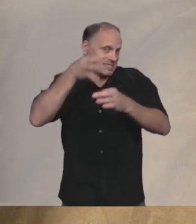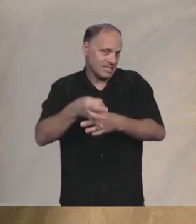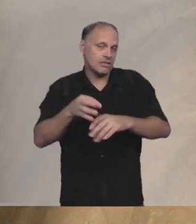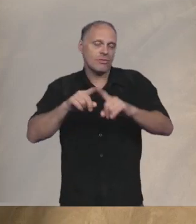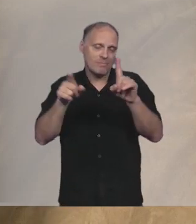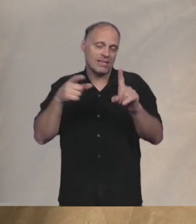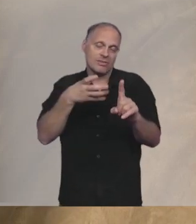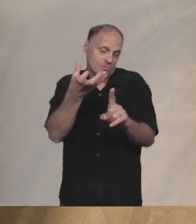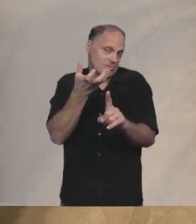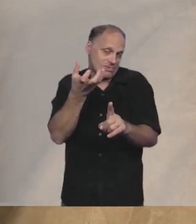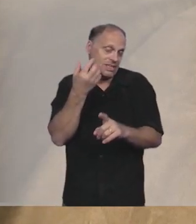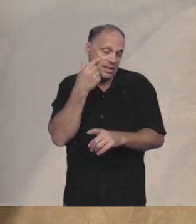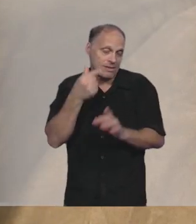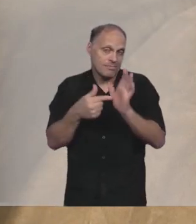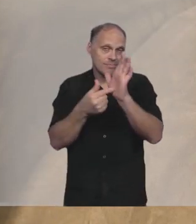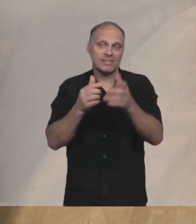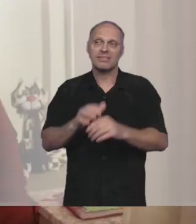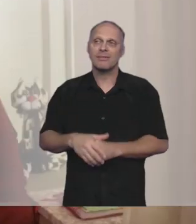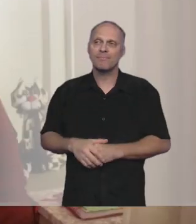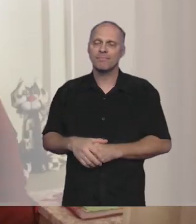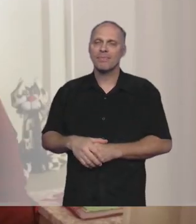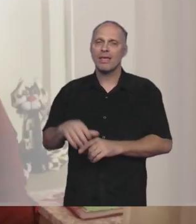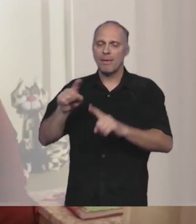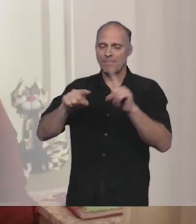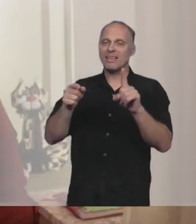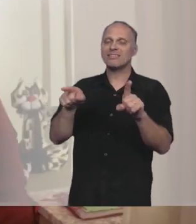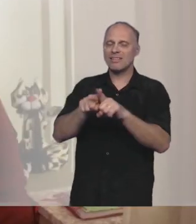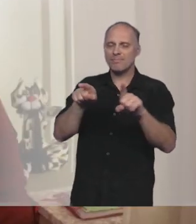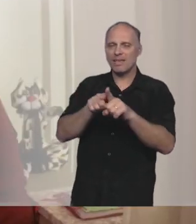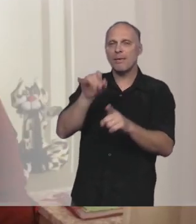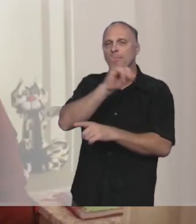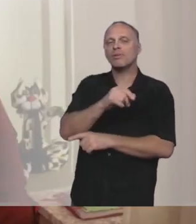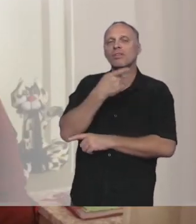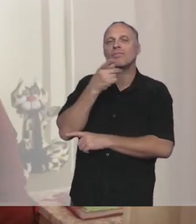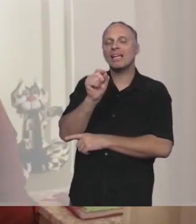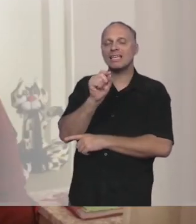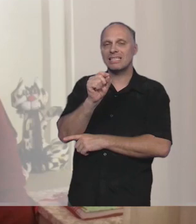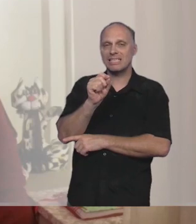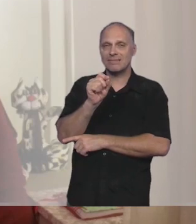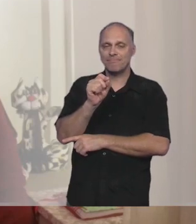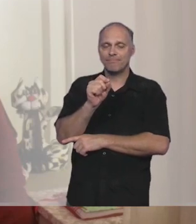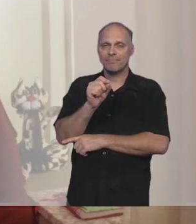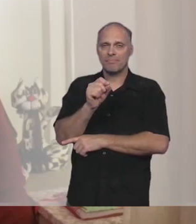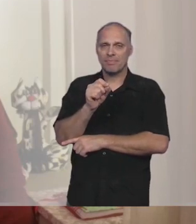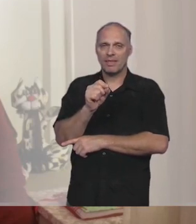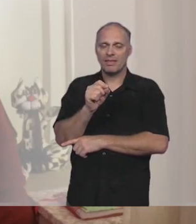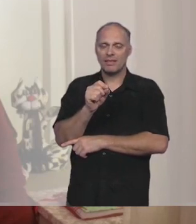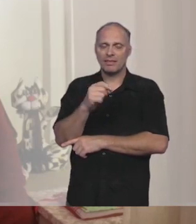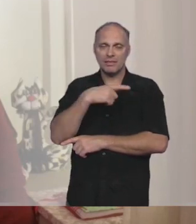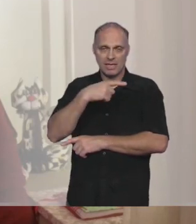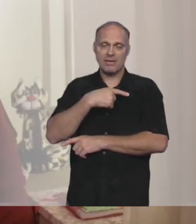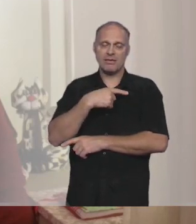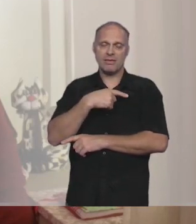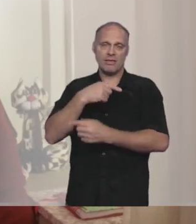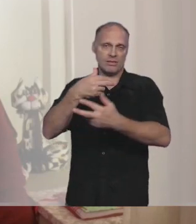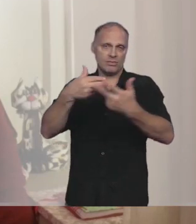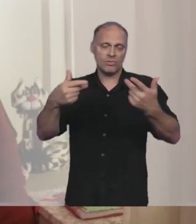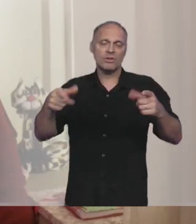nesse cenário, e costurando com a indagação sobre o Vale dos Sinos,